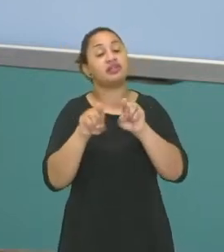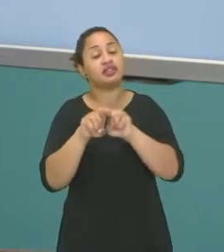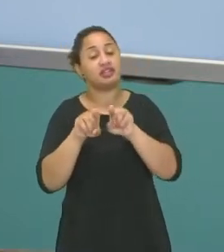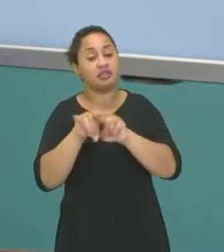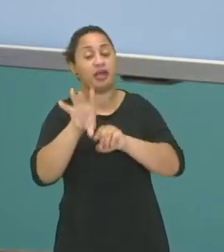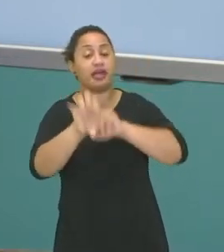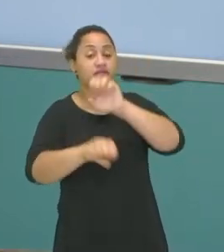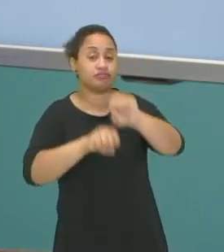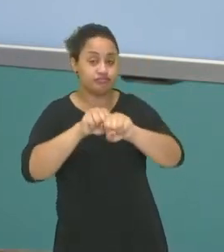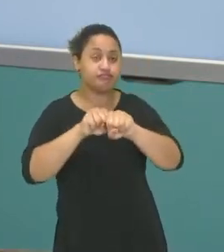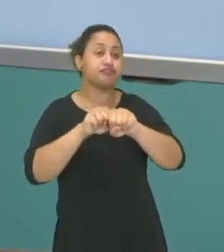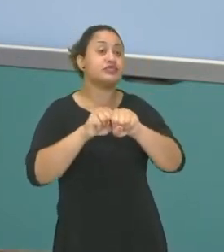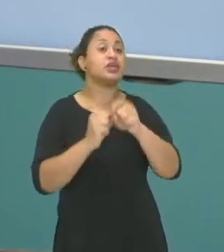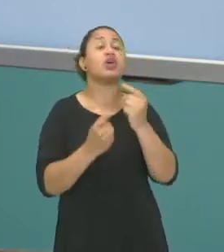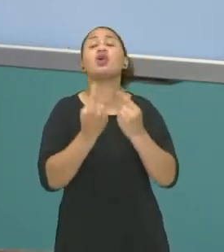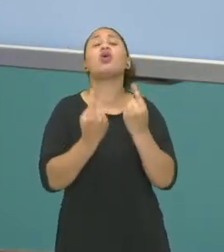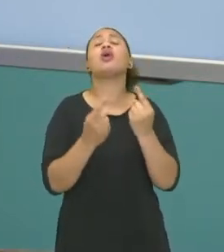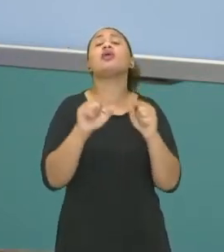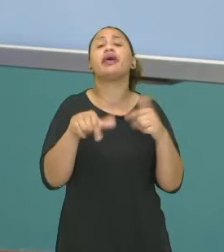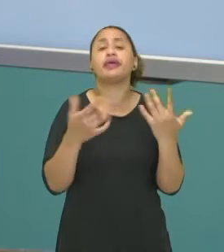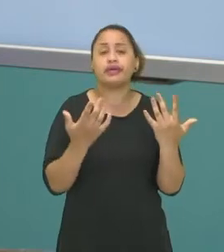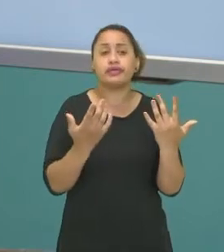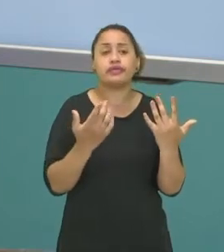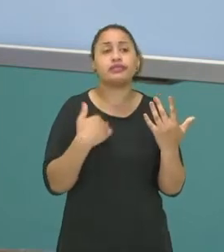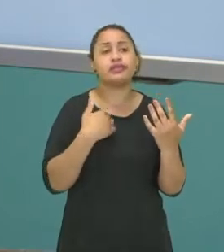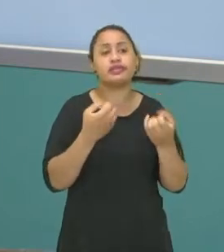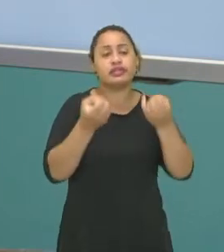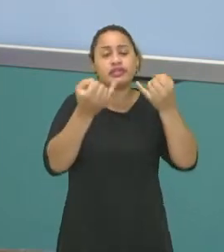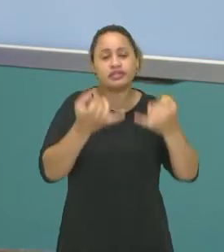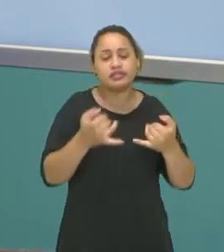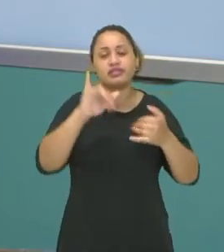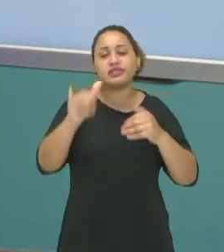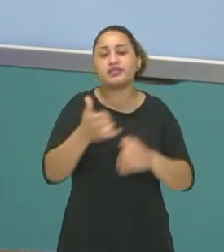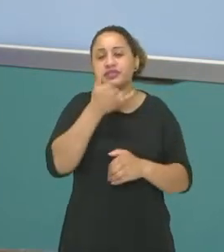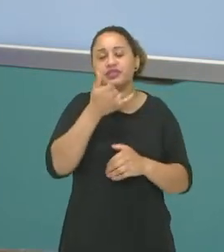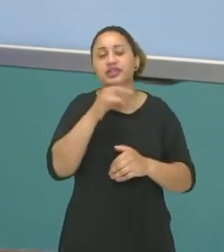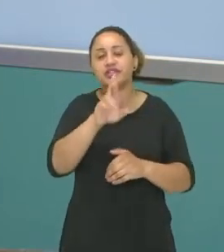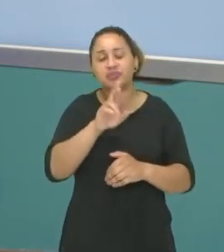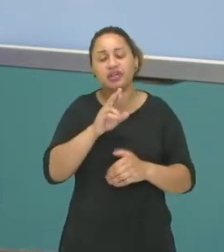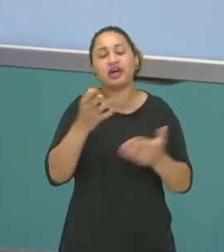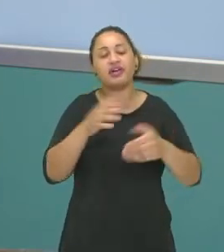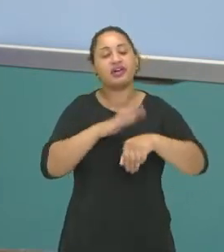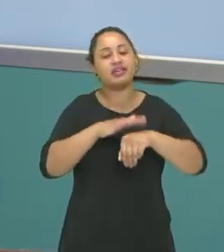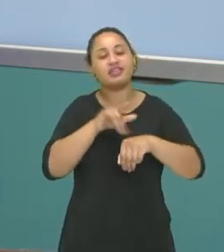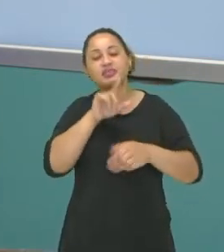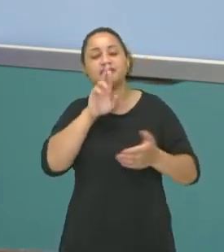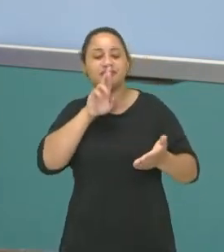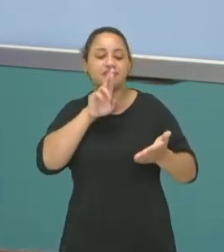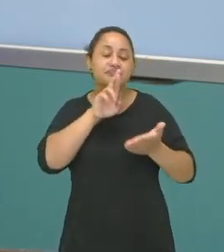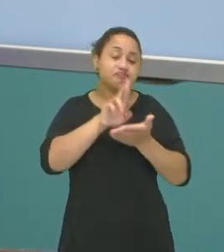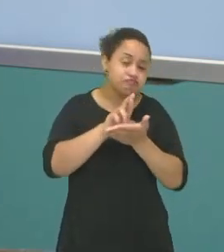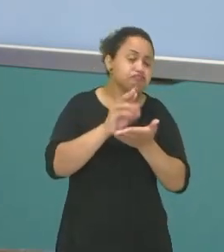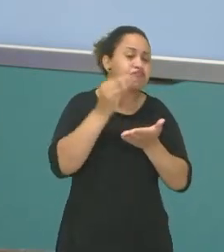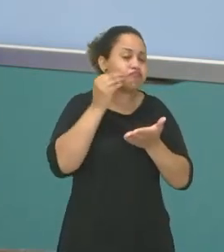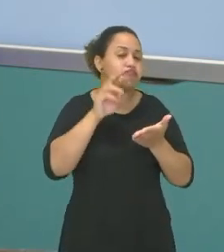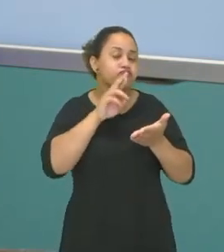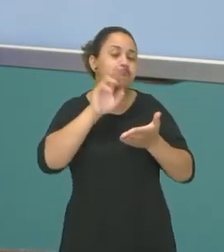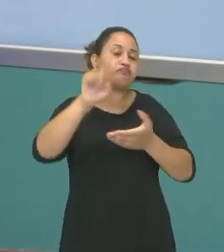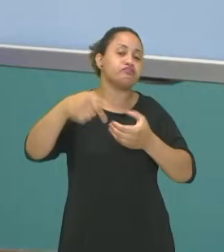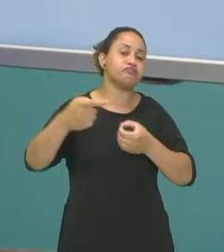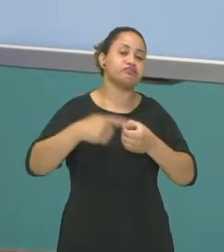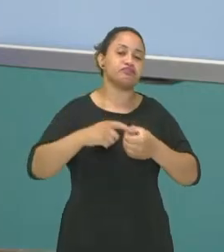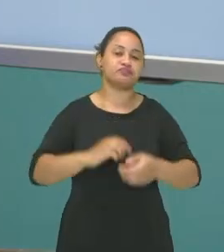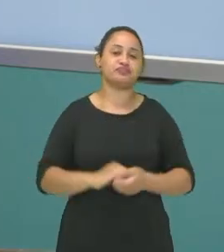consumidores, tá? Qual é esse organismo? E justifique sua resposta. Então, dá aquele tempinho básico aí para vocês tentarem responder e a